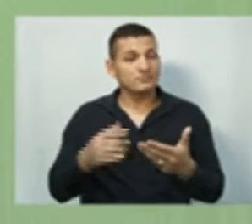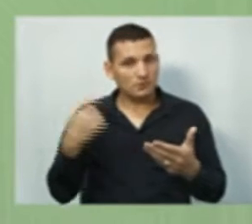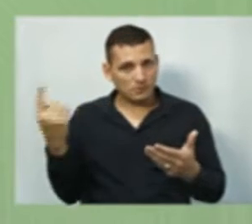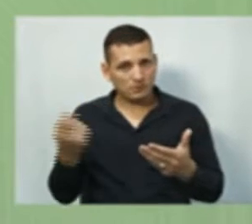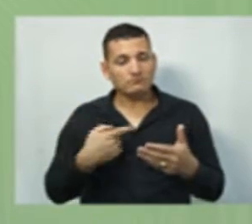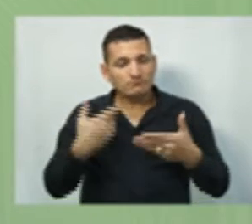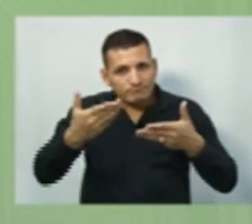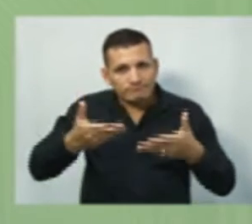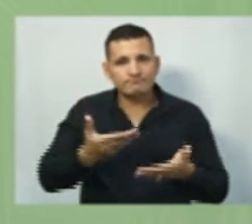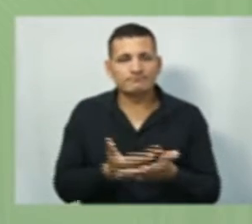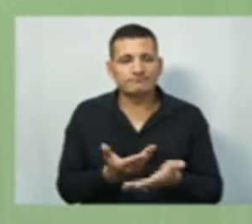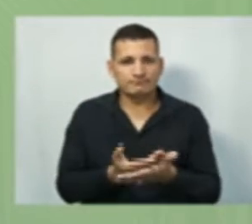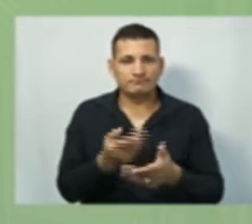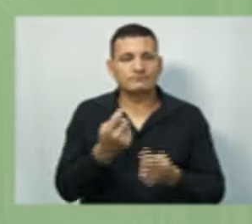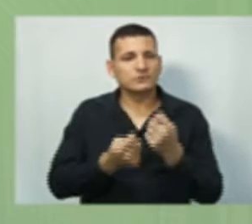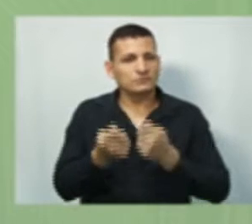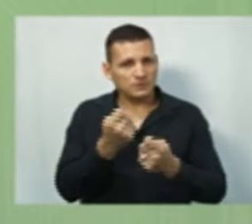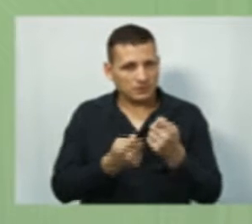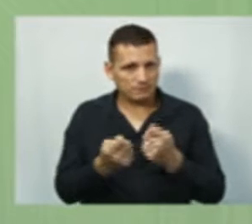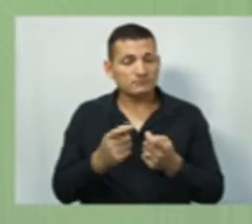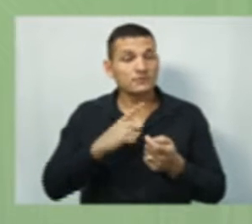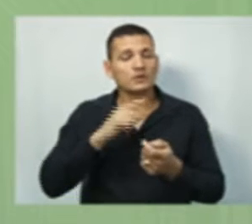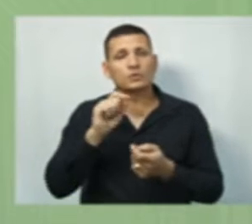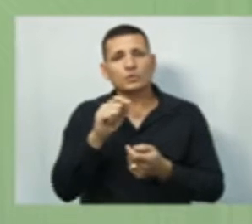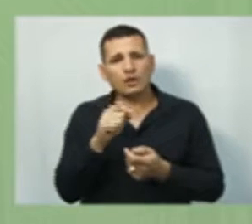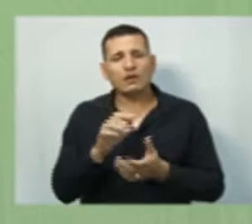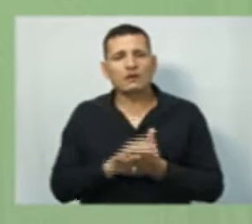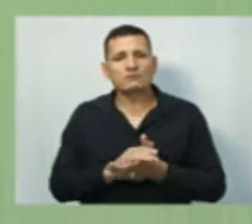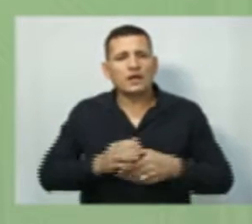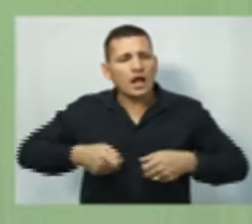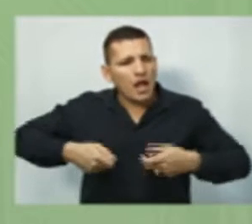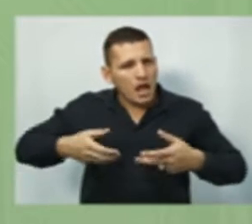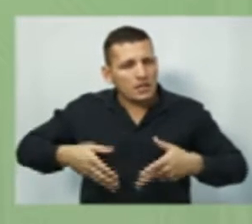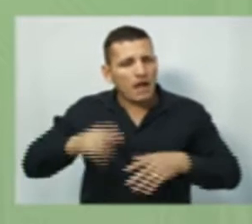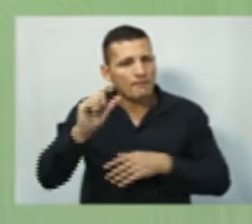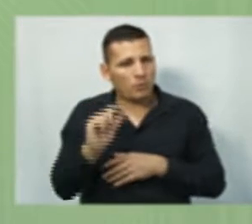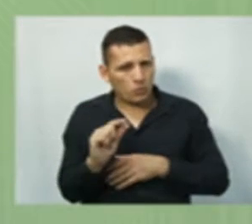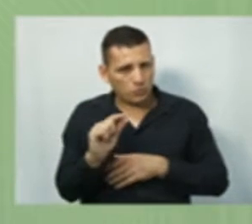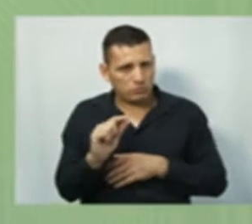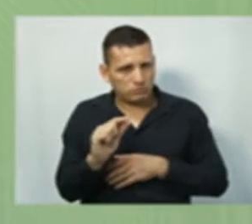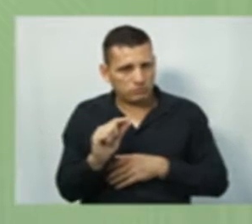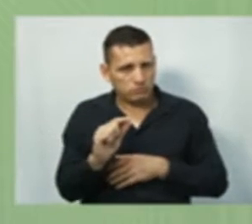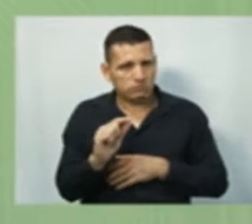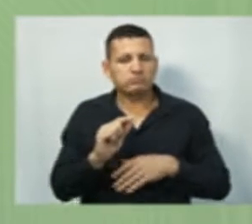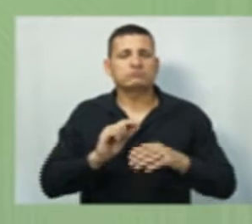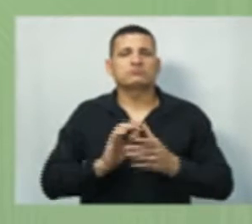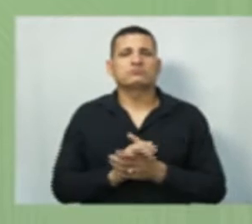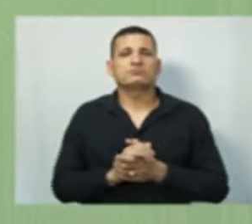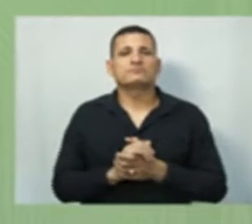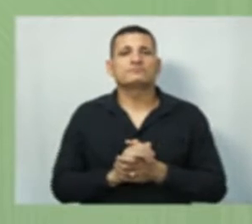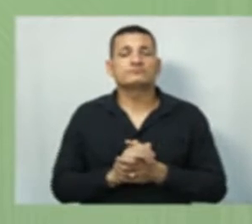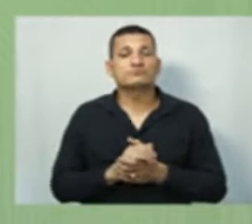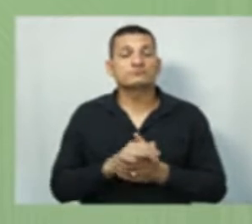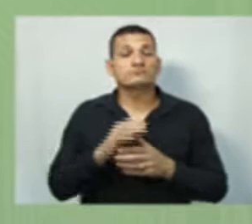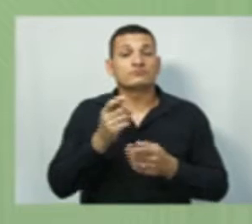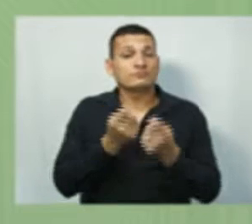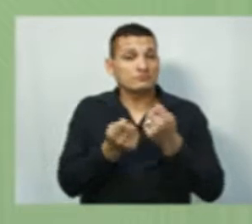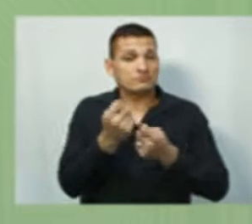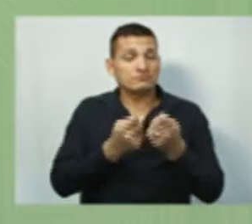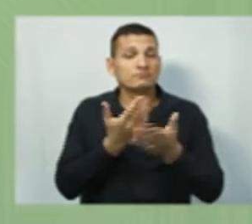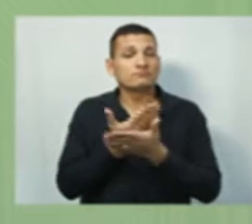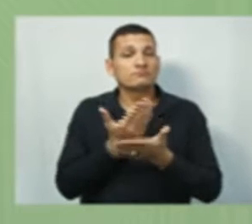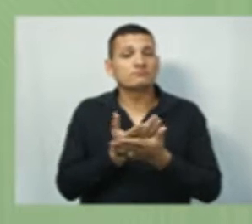economia. Está ligado sim a consumir menos e produzir mais. A economia estuda como as pessoas podem obter